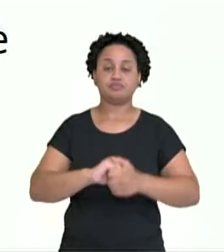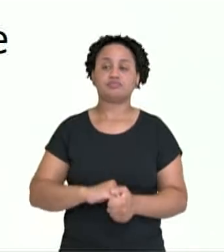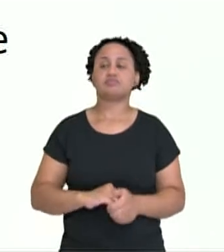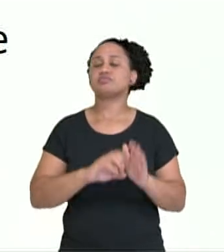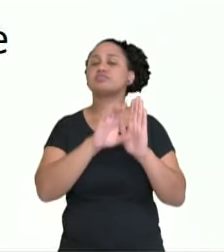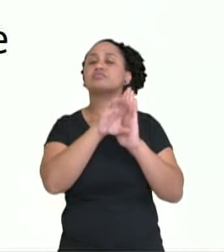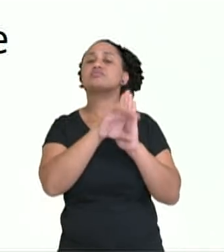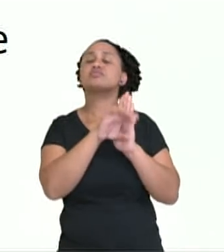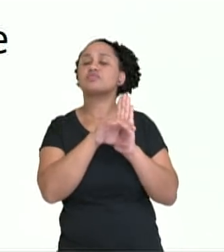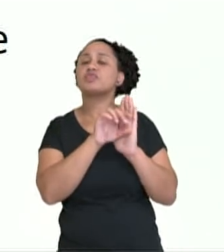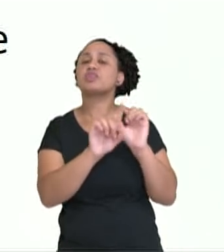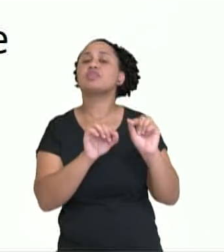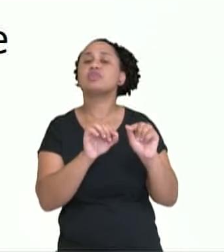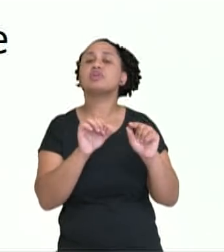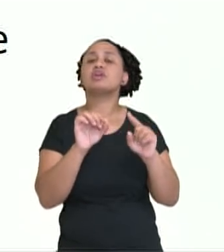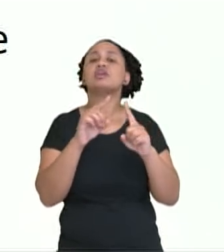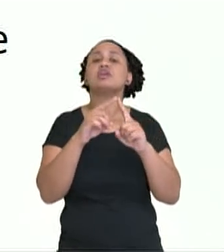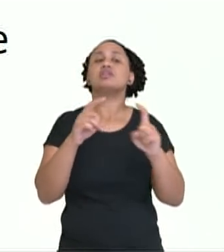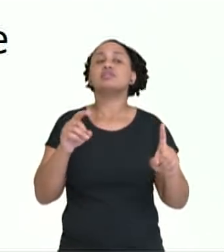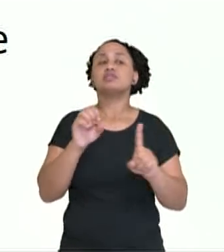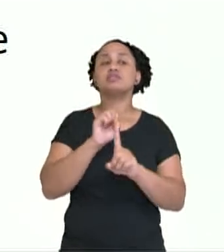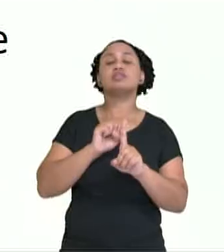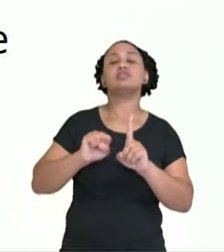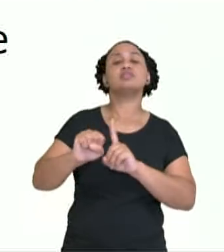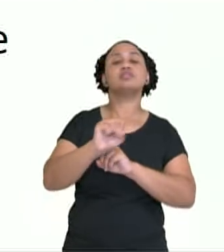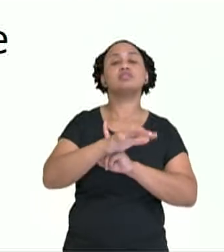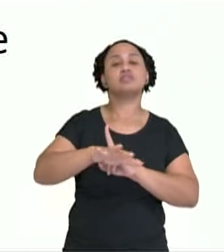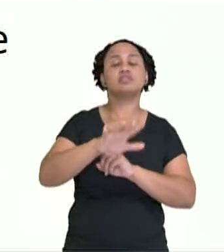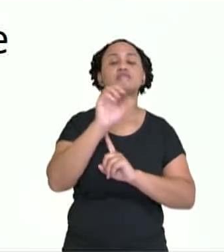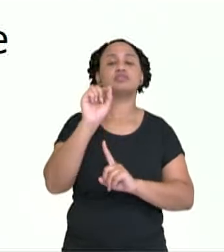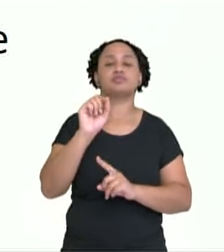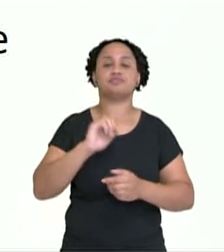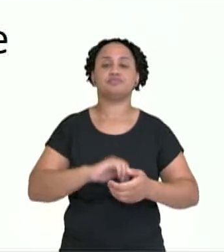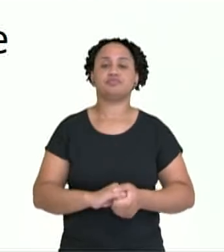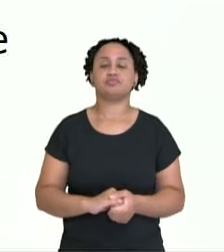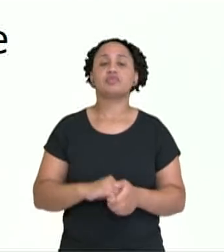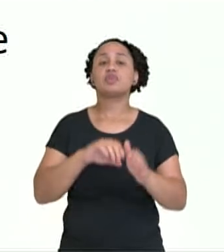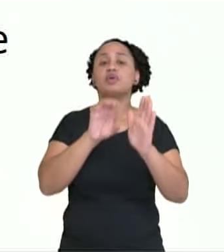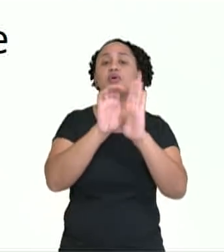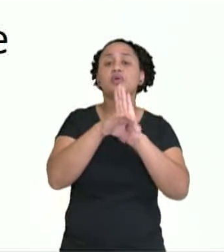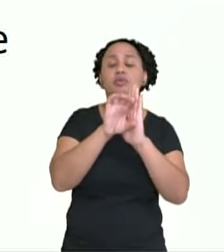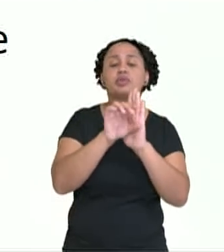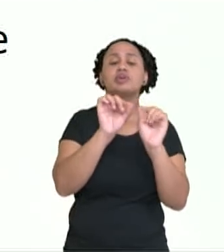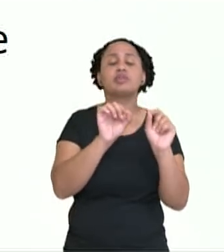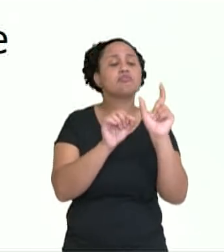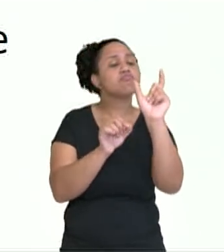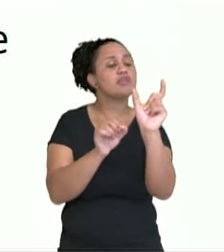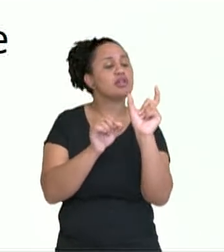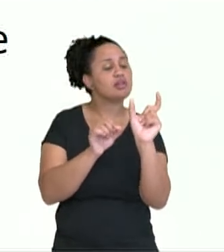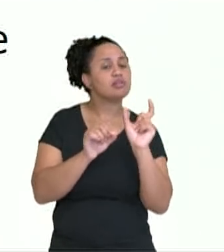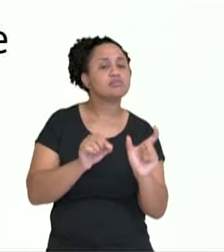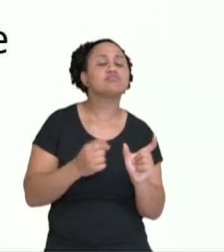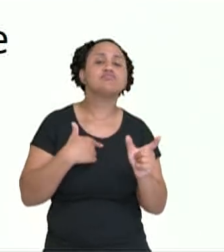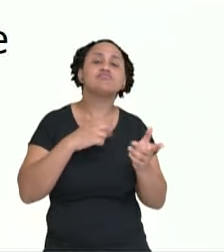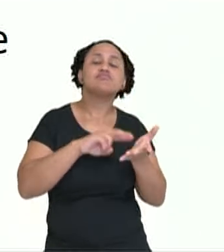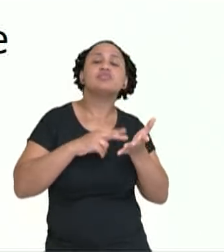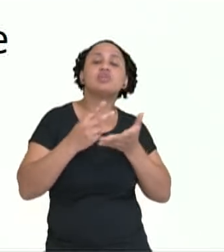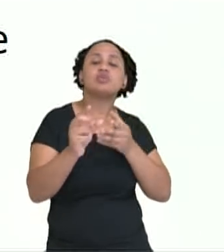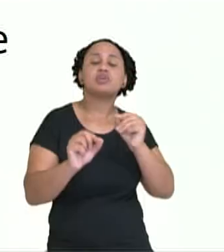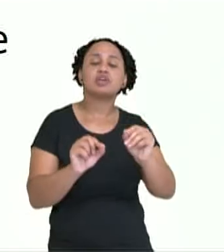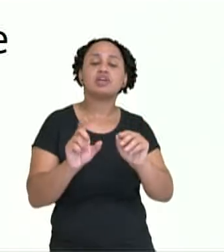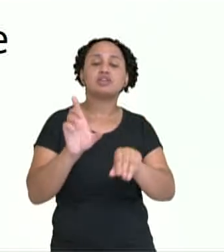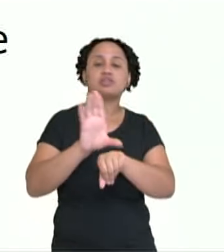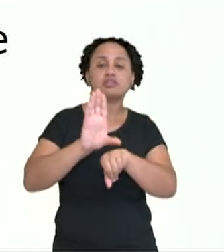métodos das ciências sociais? Os conceitos são palavras que traduzem o conhecimento científico